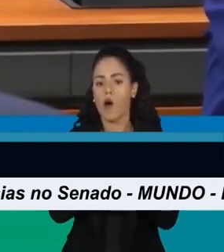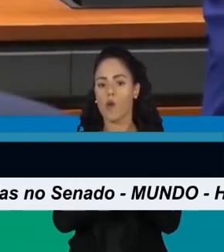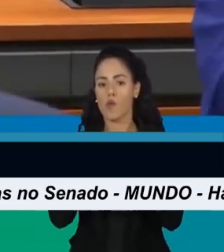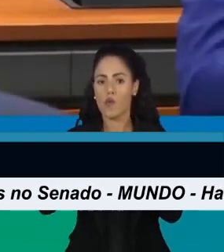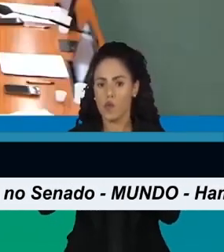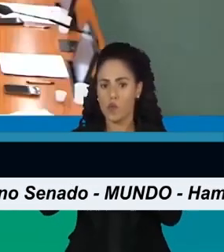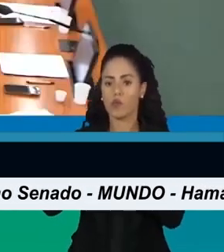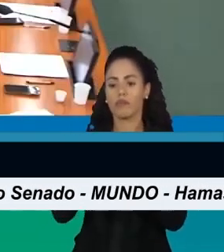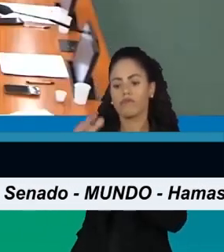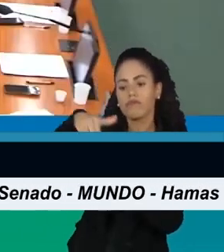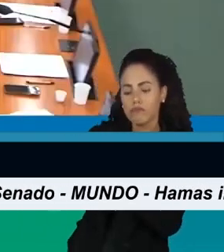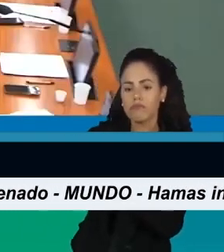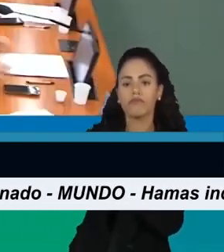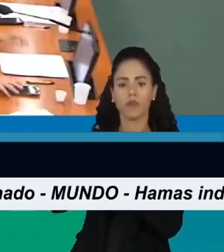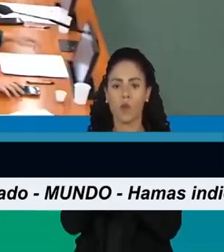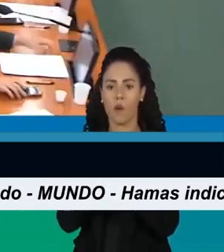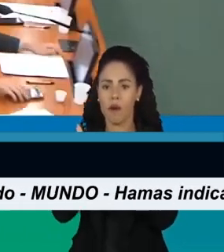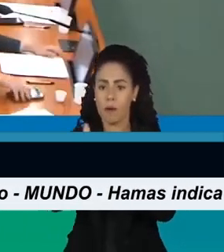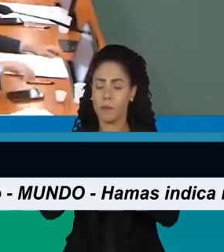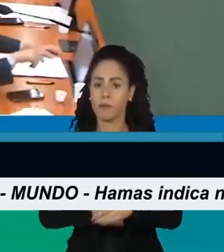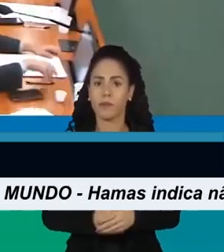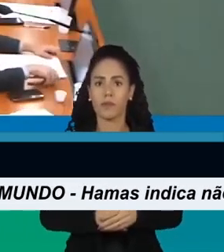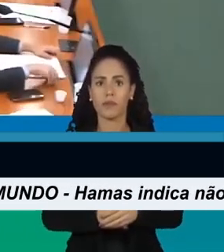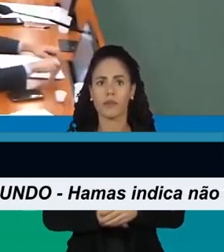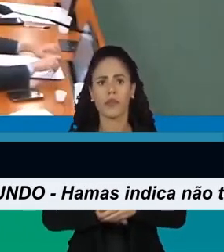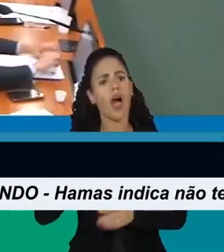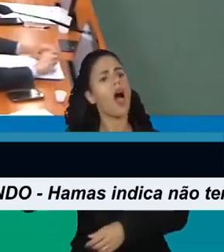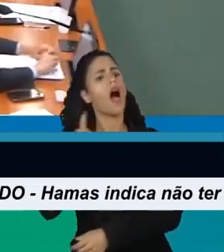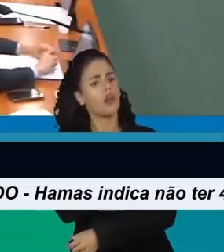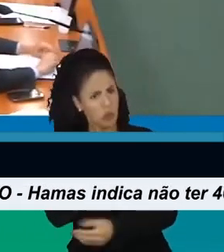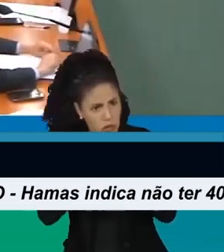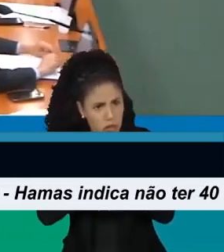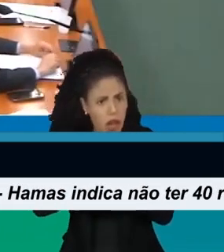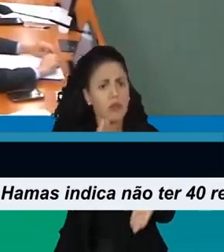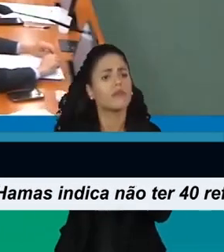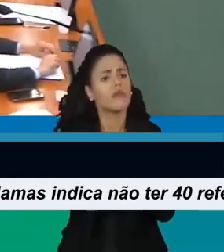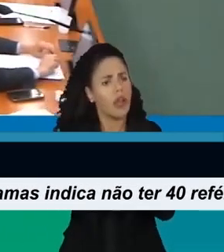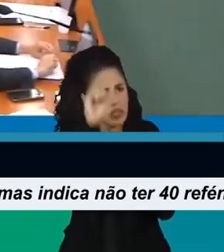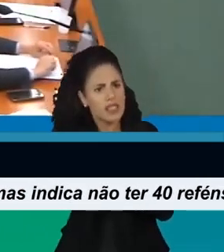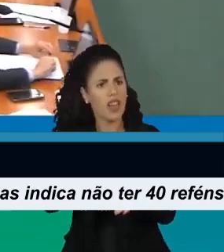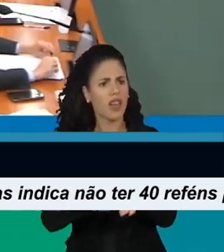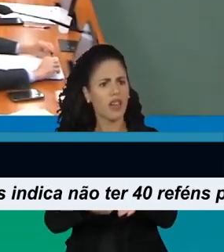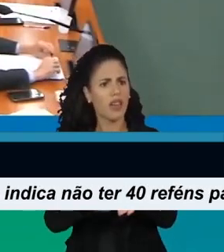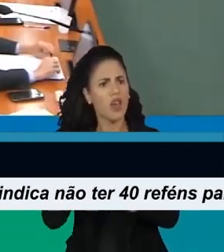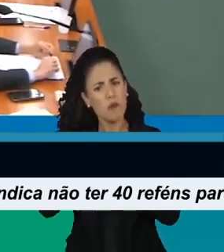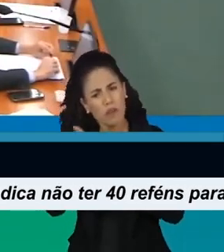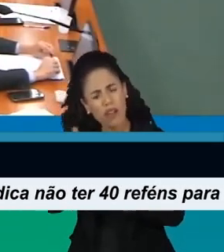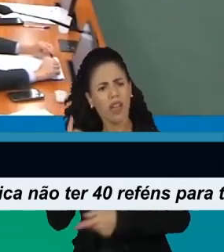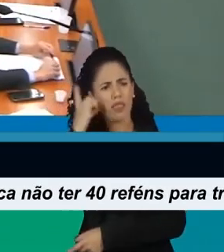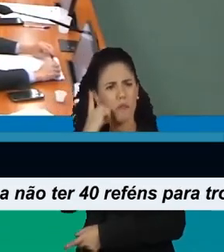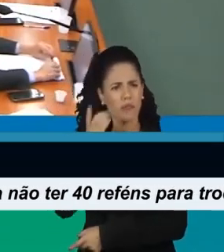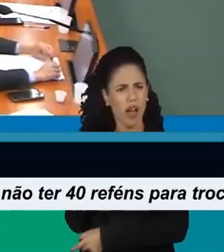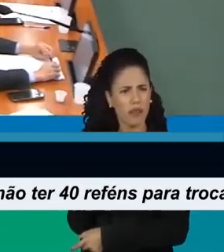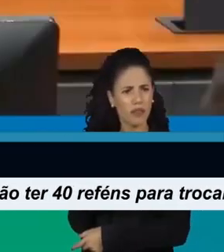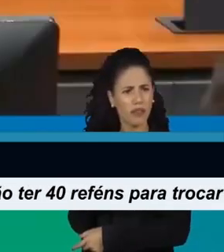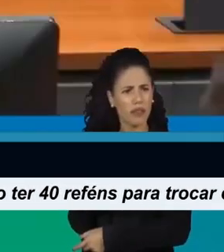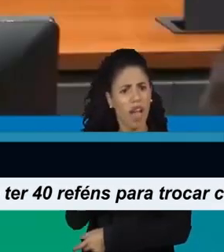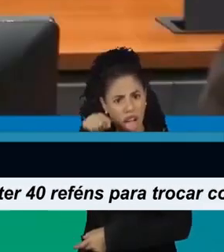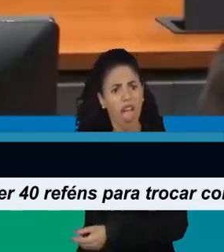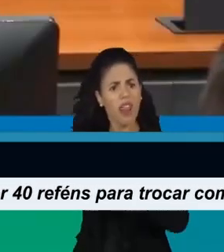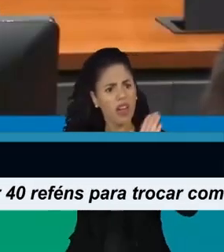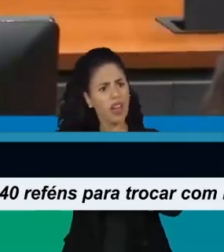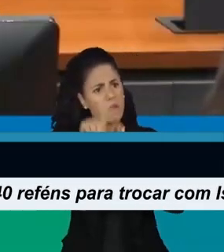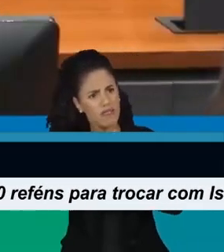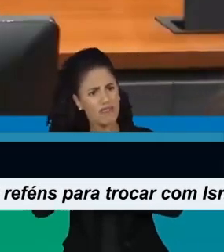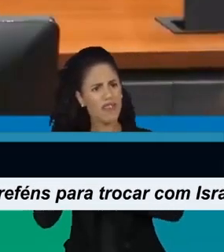do Supremo foi arbitrária. Todos nós queremos aqui que haja punição. Se o deputado, ele cometeu esse